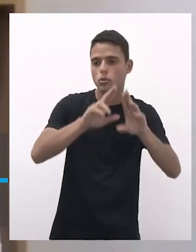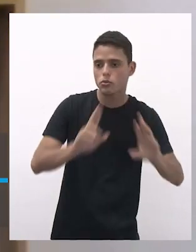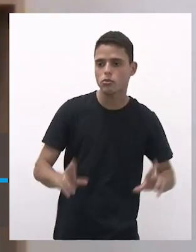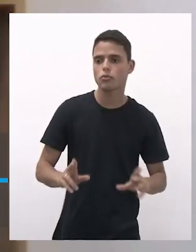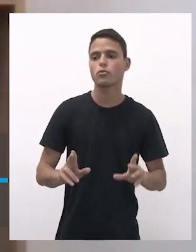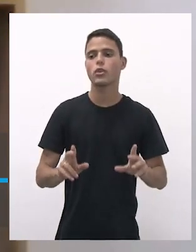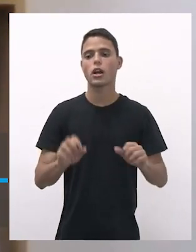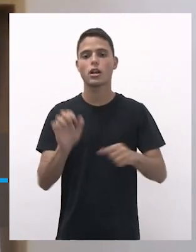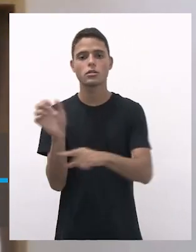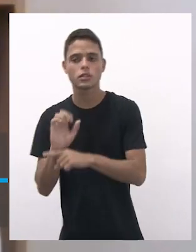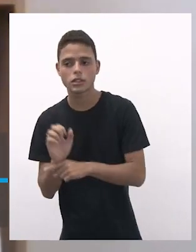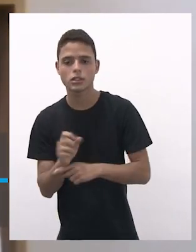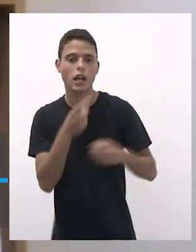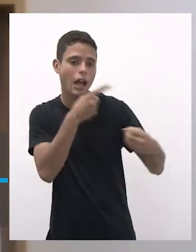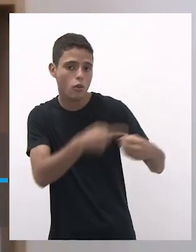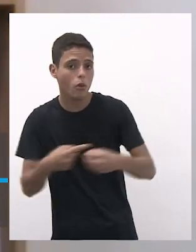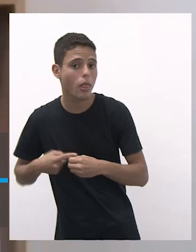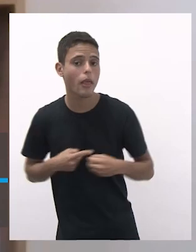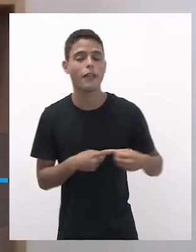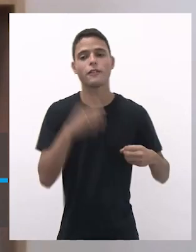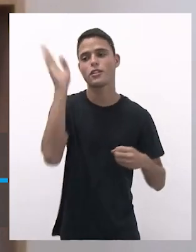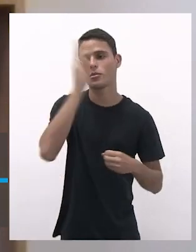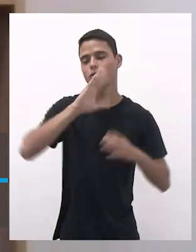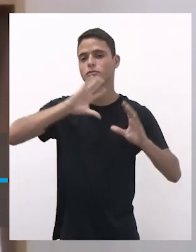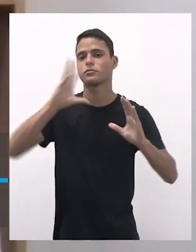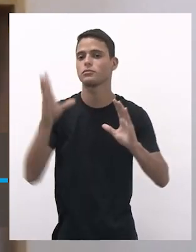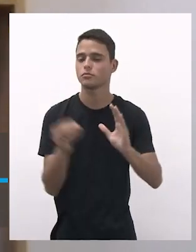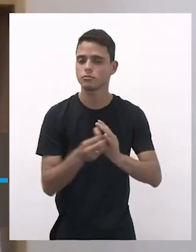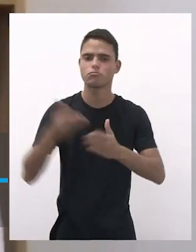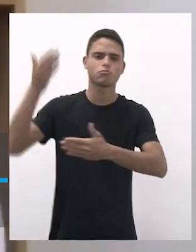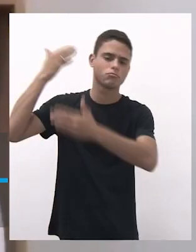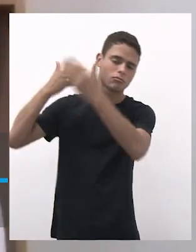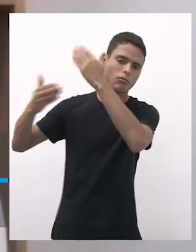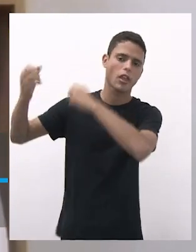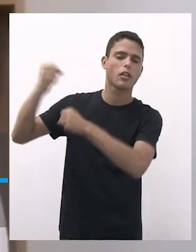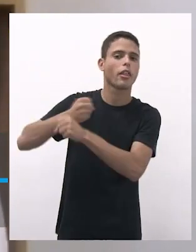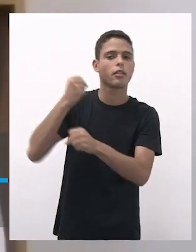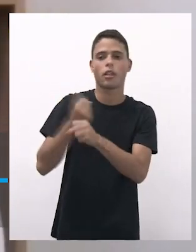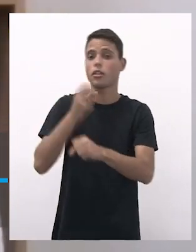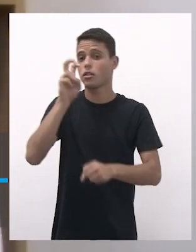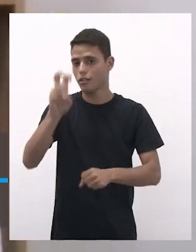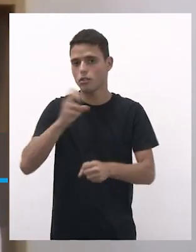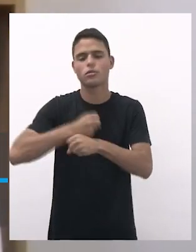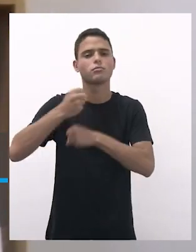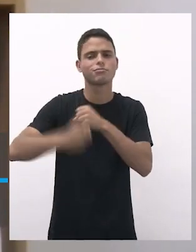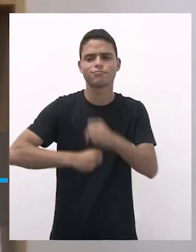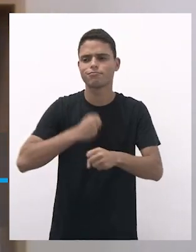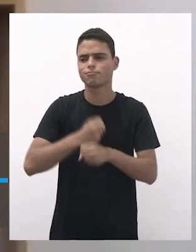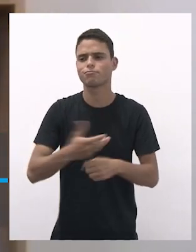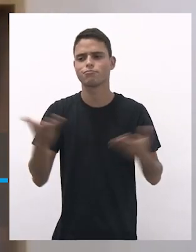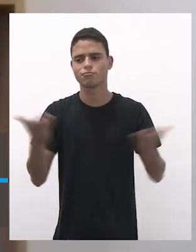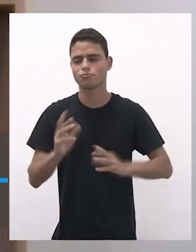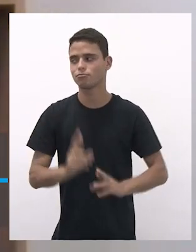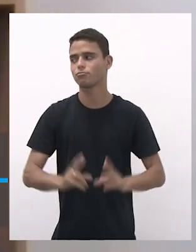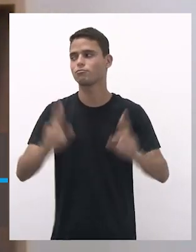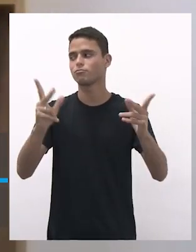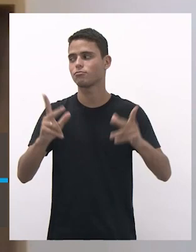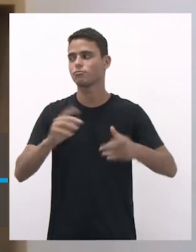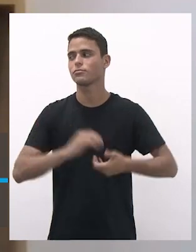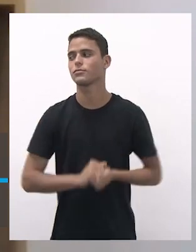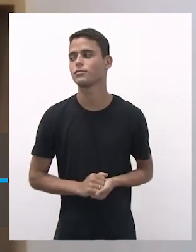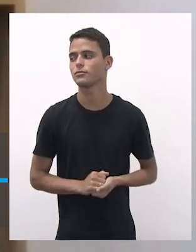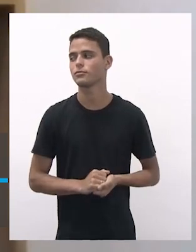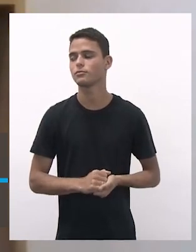em vários estados e cidades do Brasil. Antigamente, né, há 5 anos, não era tão difundido como hoje. E eu